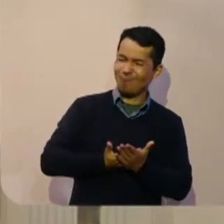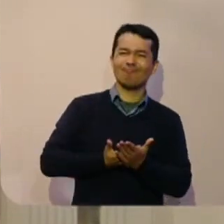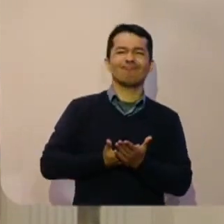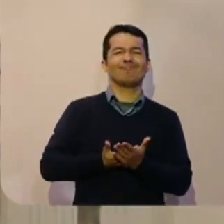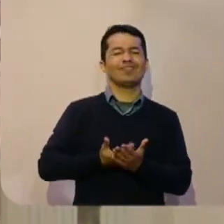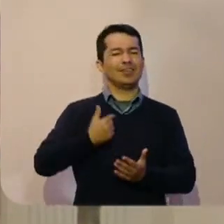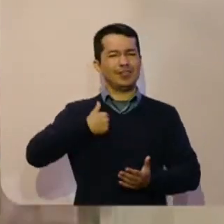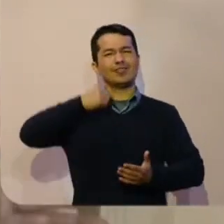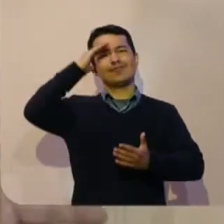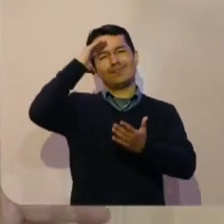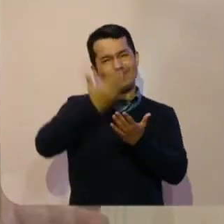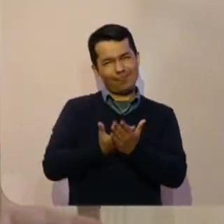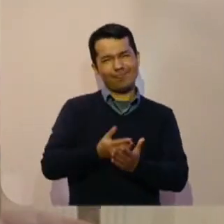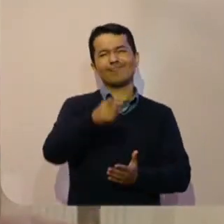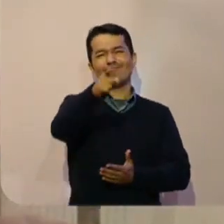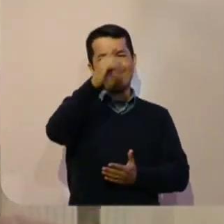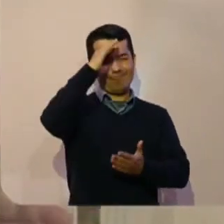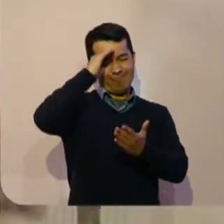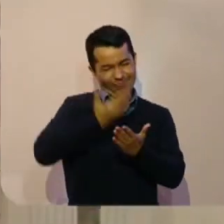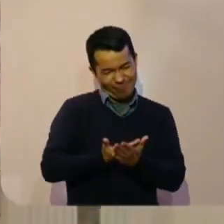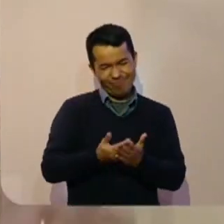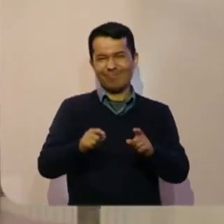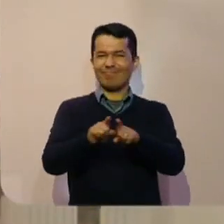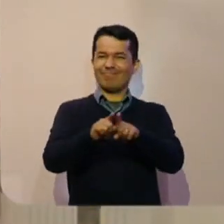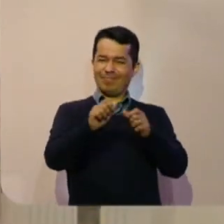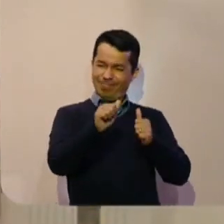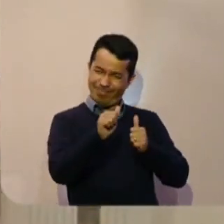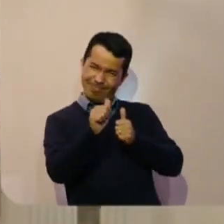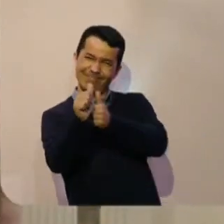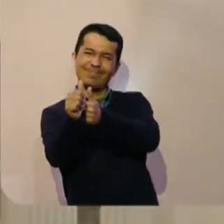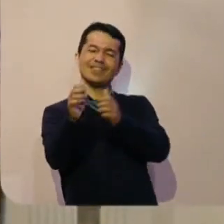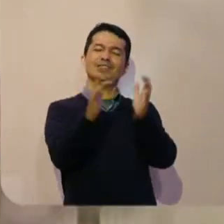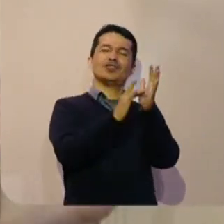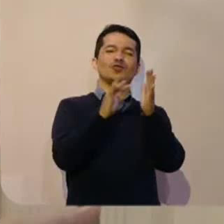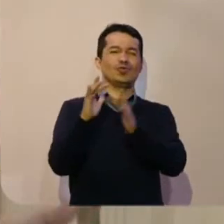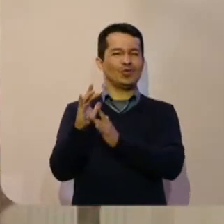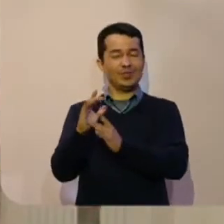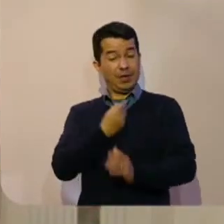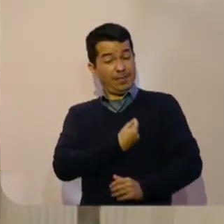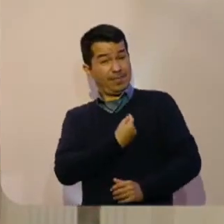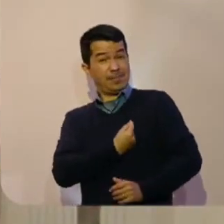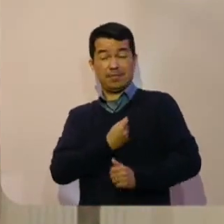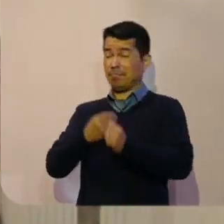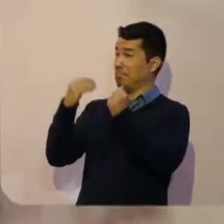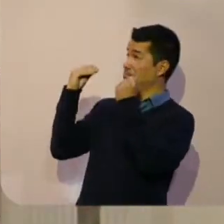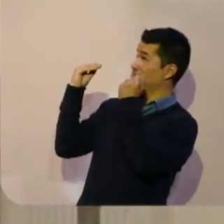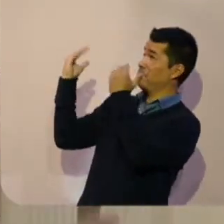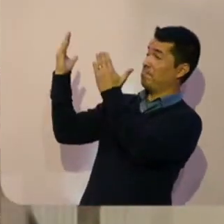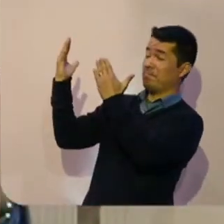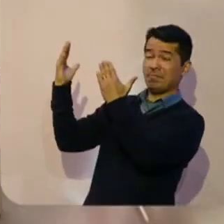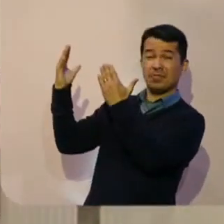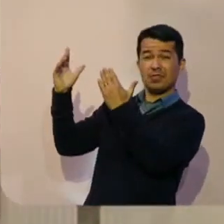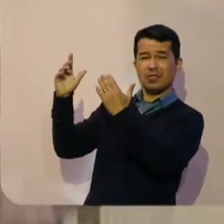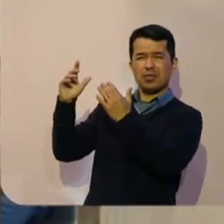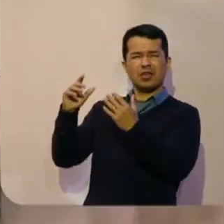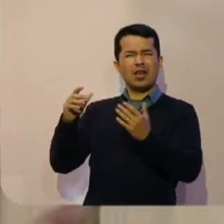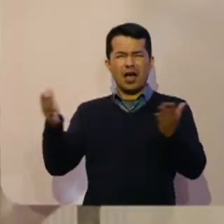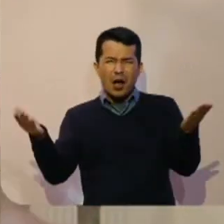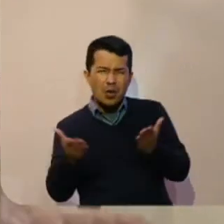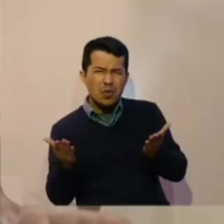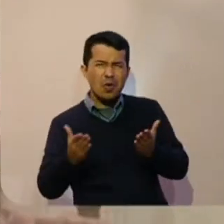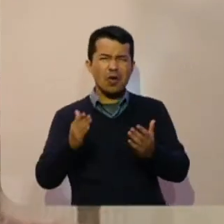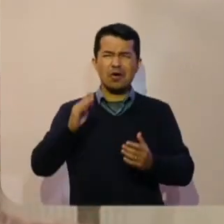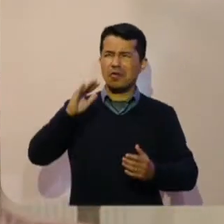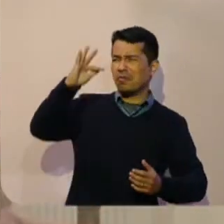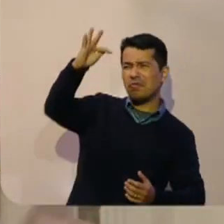que a gente vai colocar o nosso caminho na mão dele, a nossa vida na mão dele, o nosso propósito na mão dele, o nosso presente, o nosso passado, o